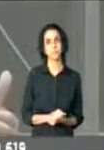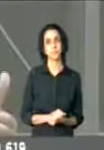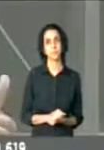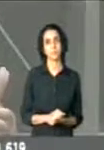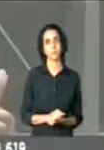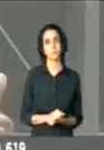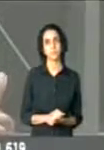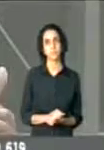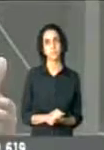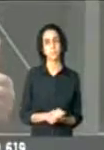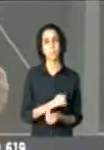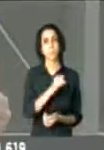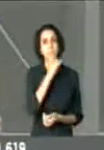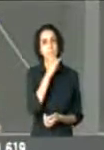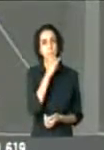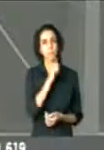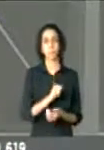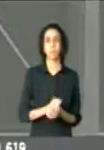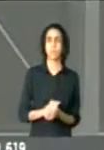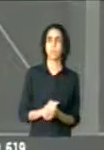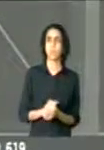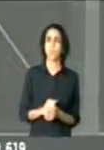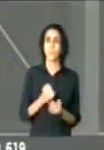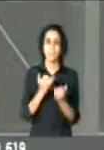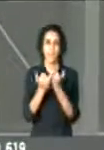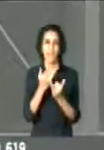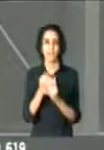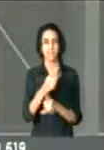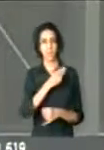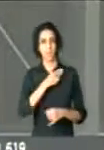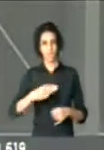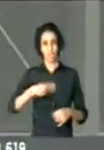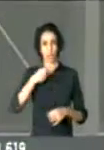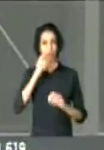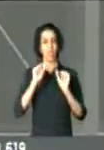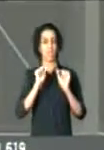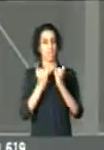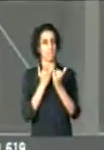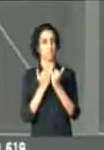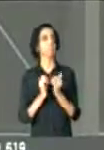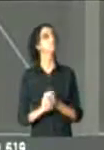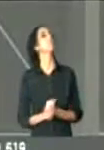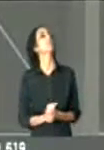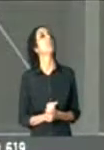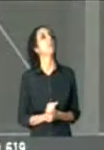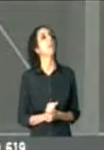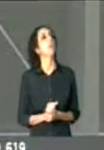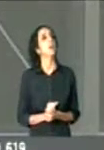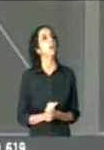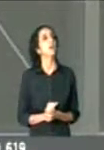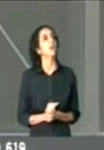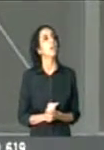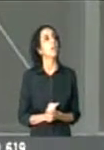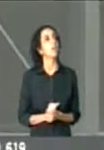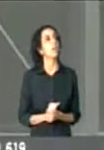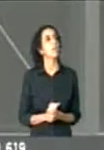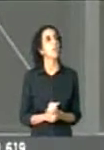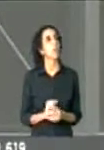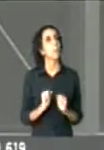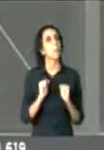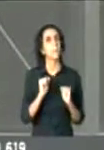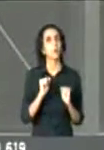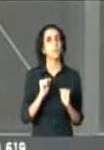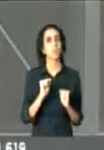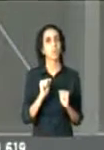É como se os ministros tivessem dito assim: poderia a mim ter sido negado o direito de nascer. Ou